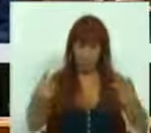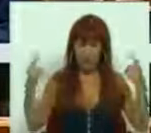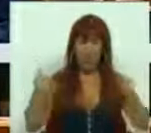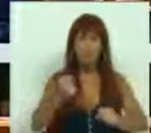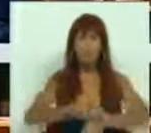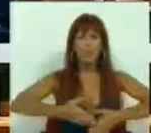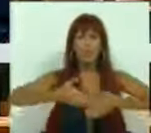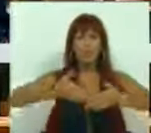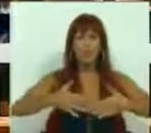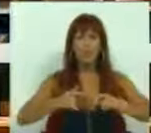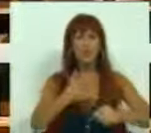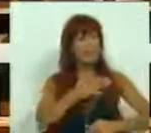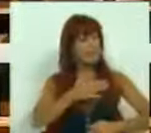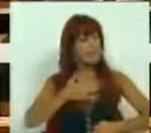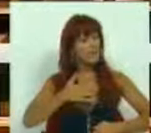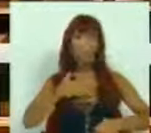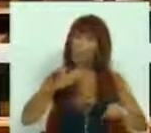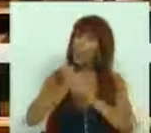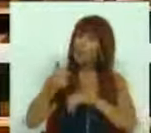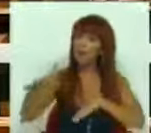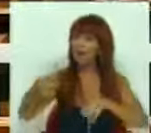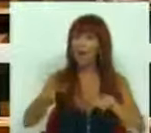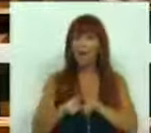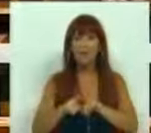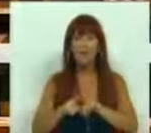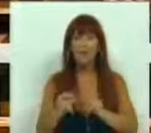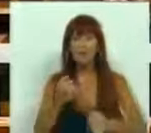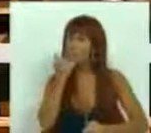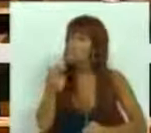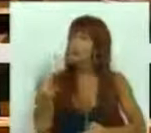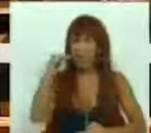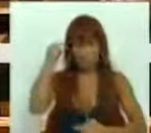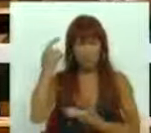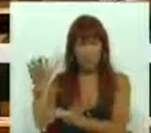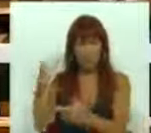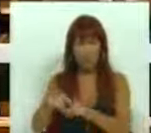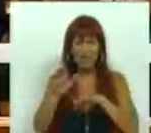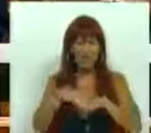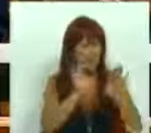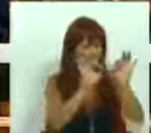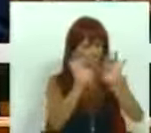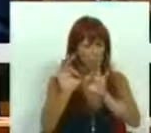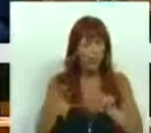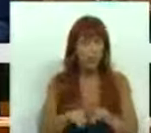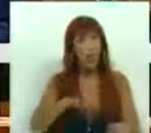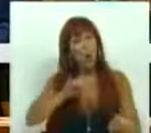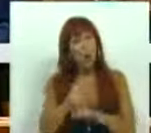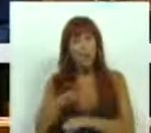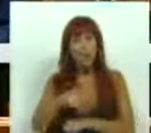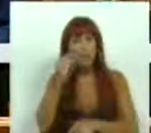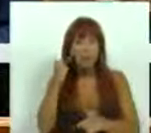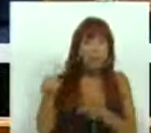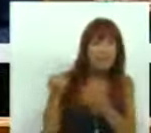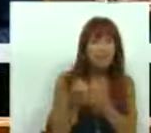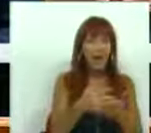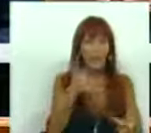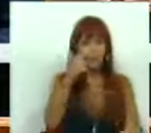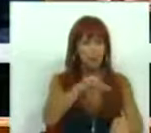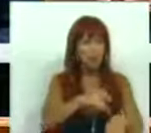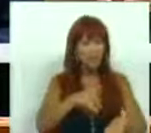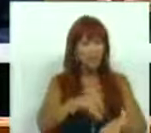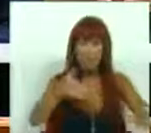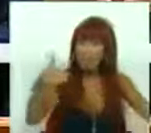de profissionais de saúde e de outras áreas especialmente habilitados para a prestação de cuidados e de outras formas de apoio a